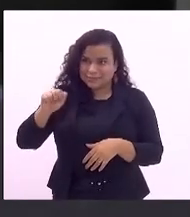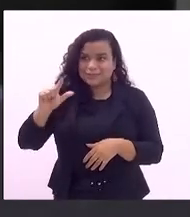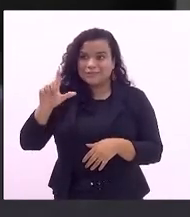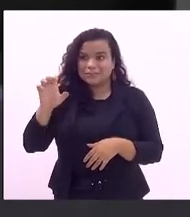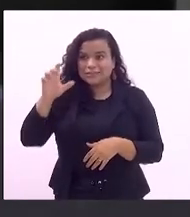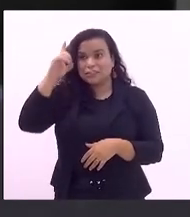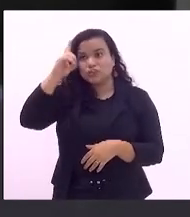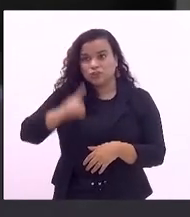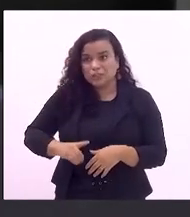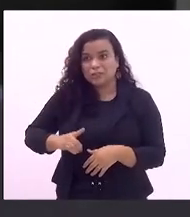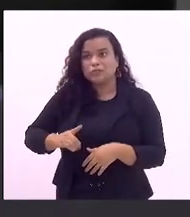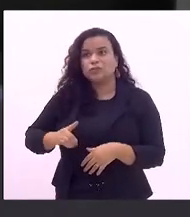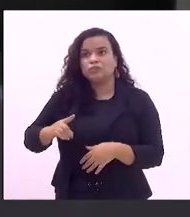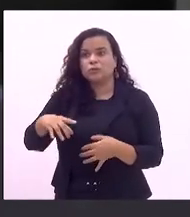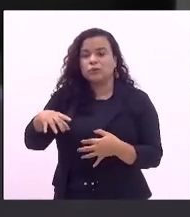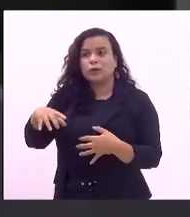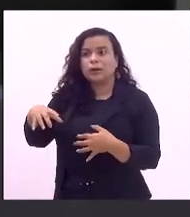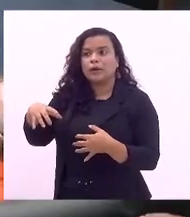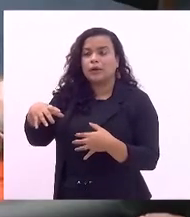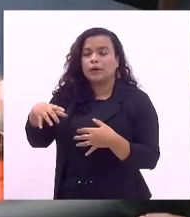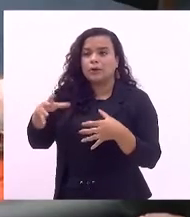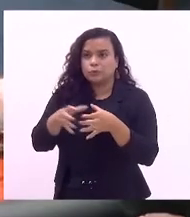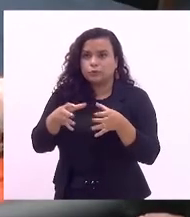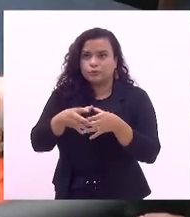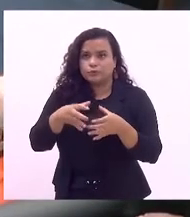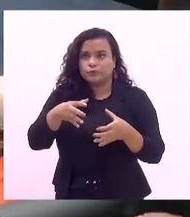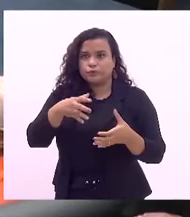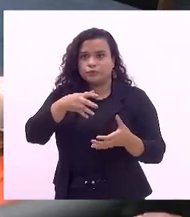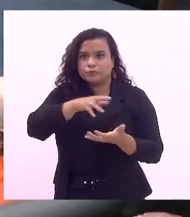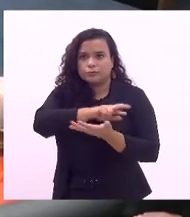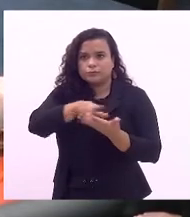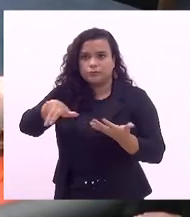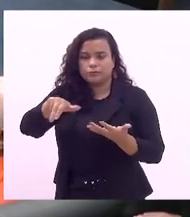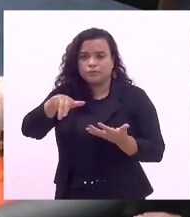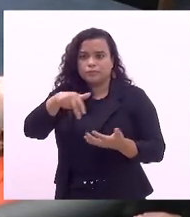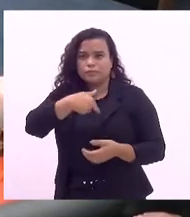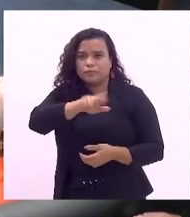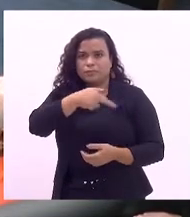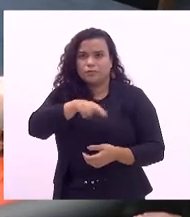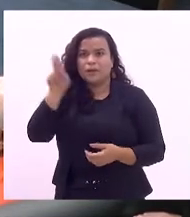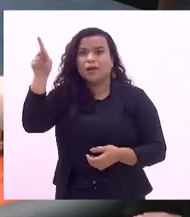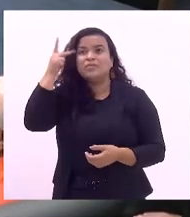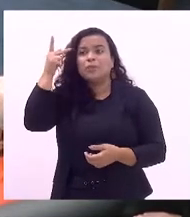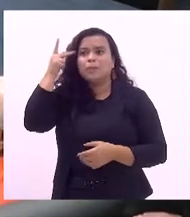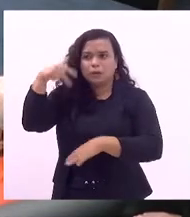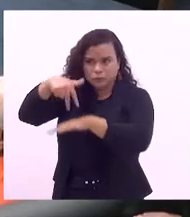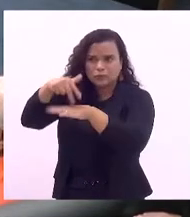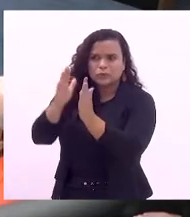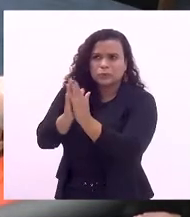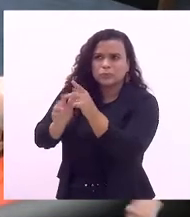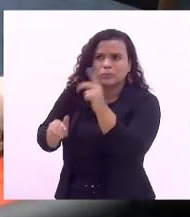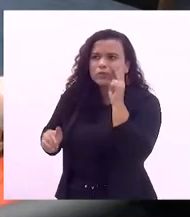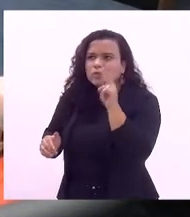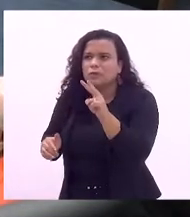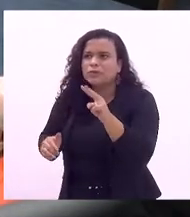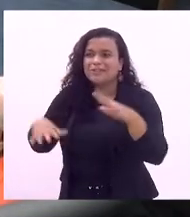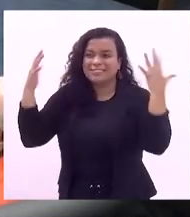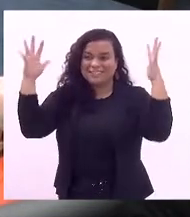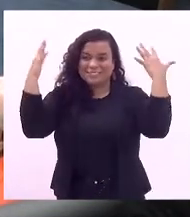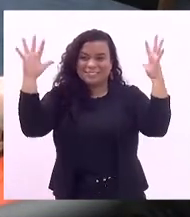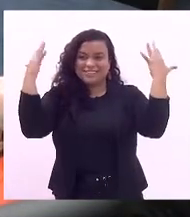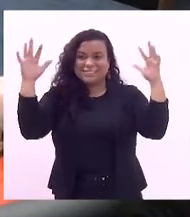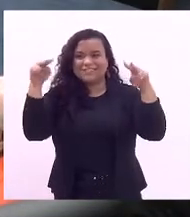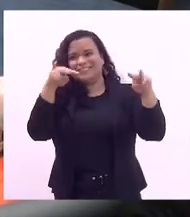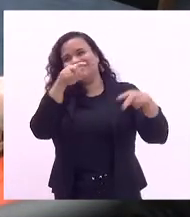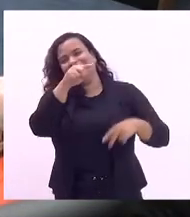inter-religioso em São Paulo cadê ele e fica de pé é uma salva de palmas também